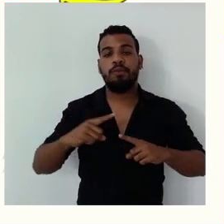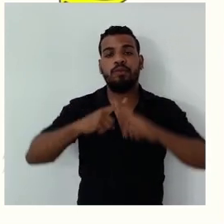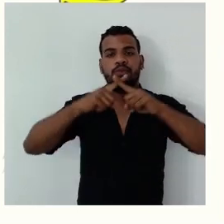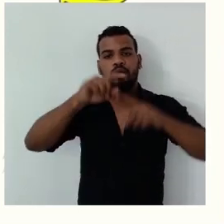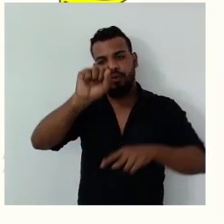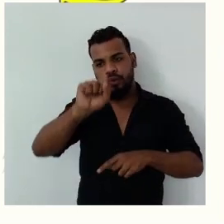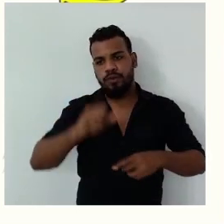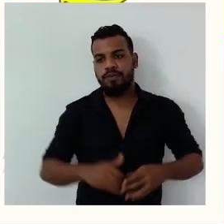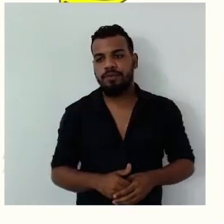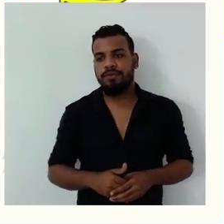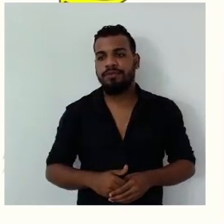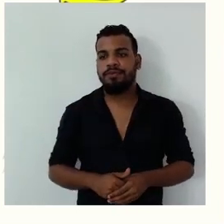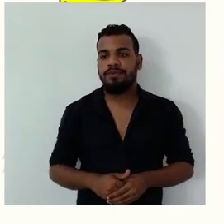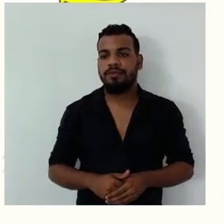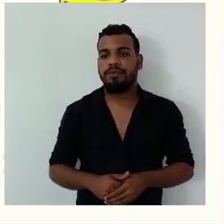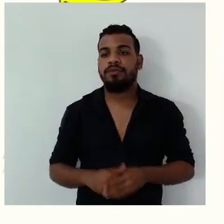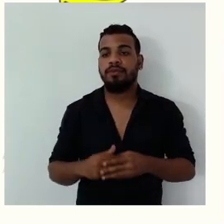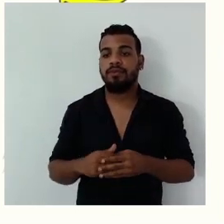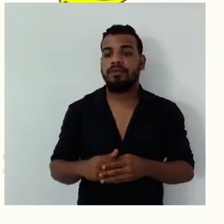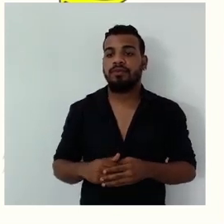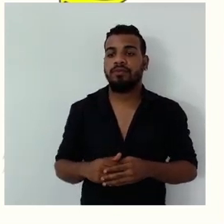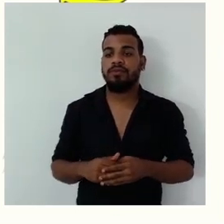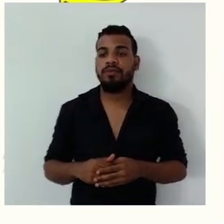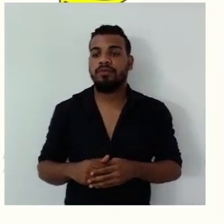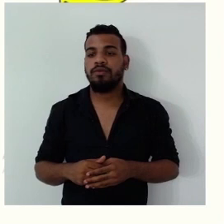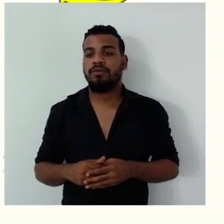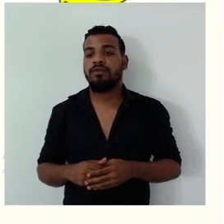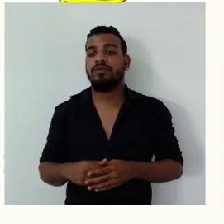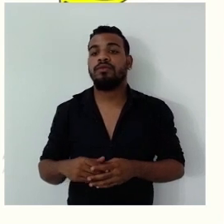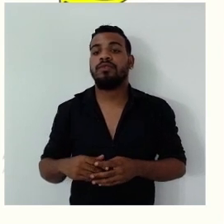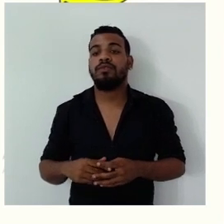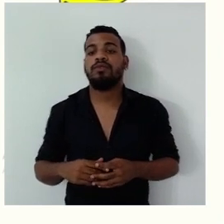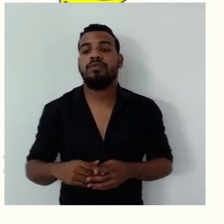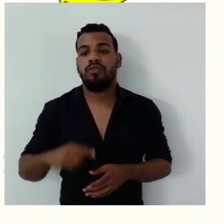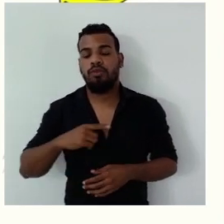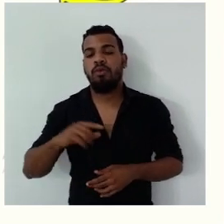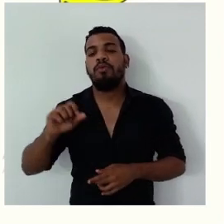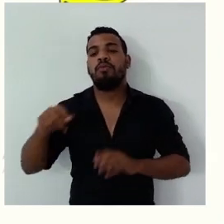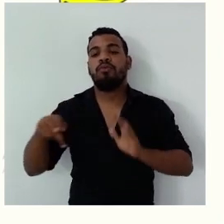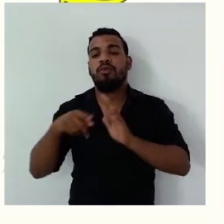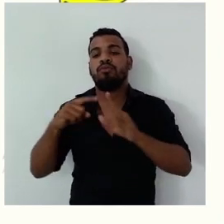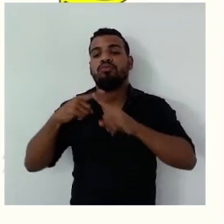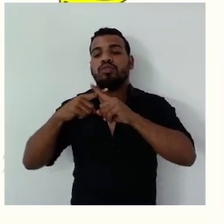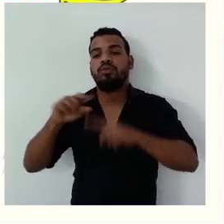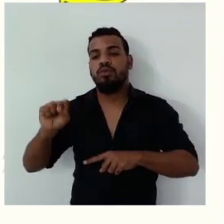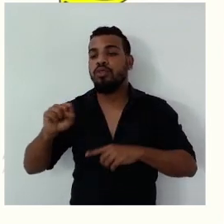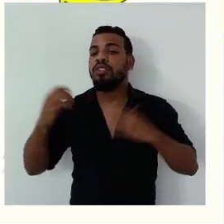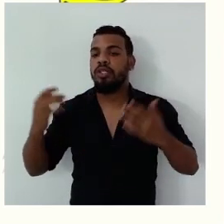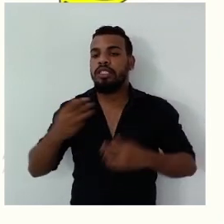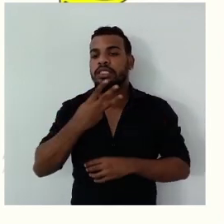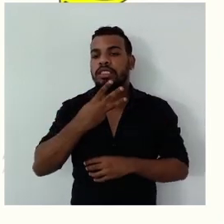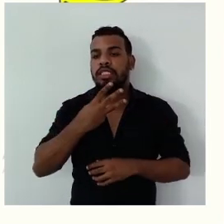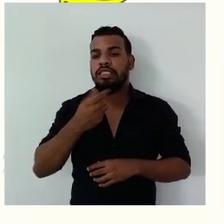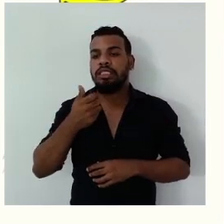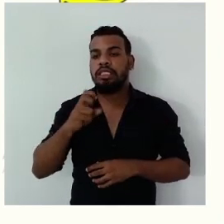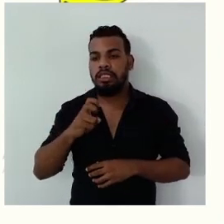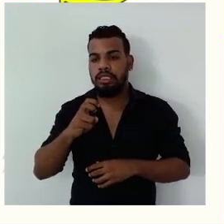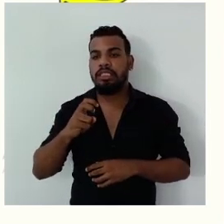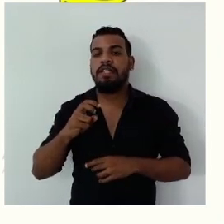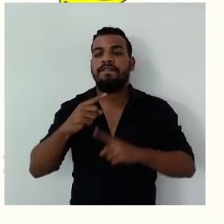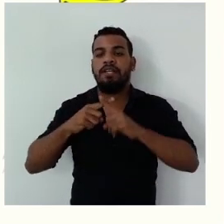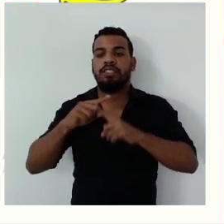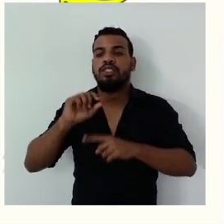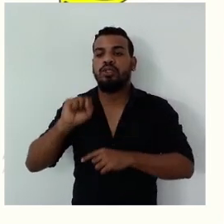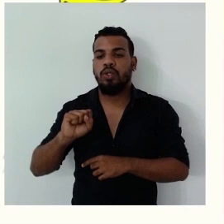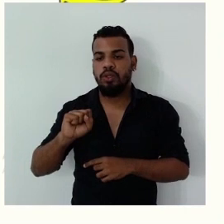8. Logo, do outro lado, também tem que multiplicar por 8. Então, 315 vezes